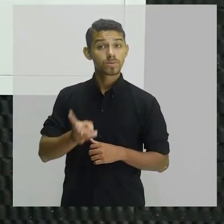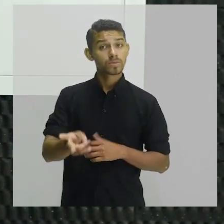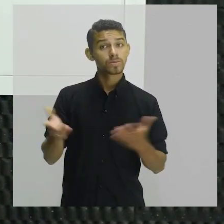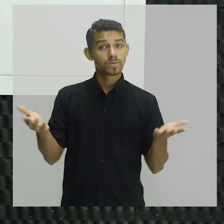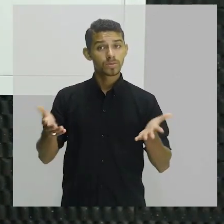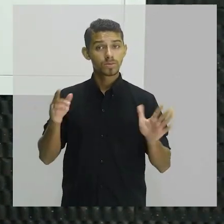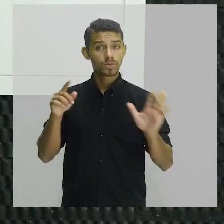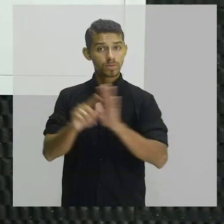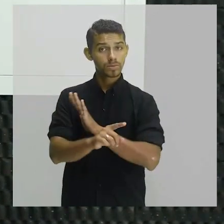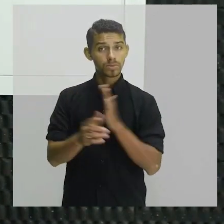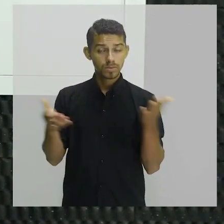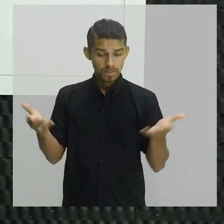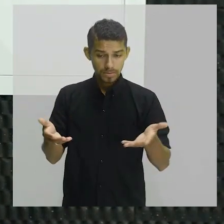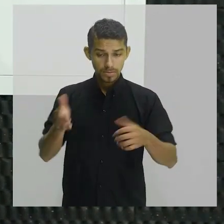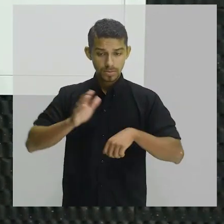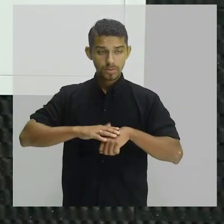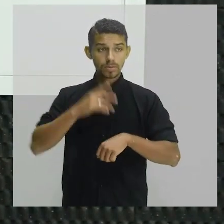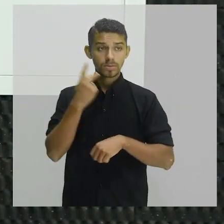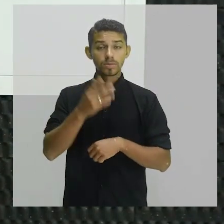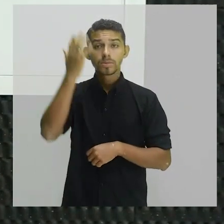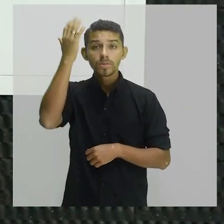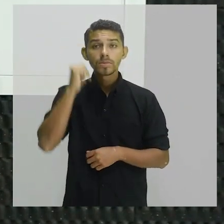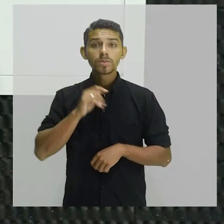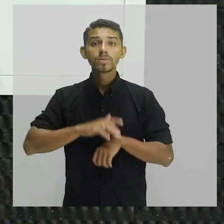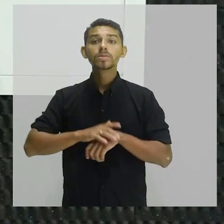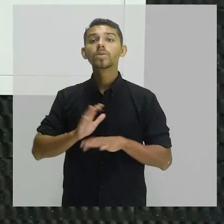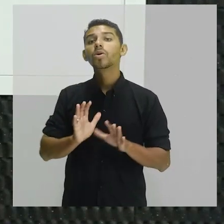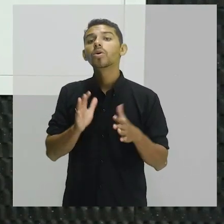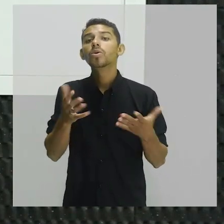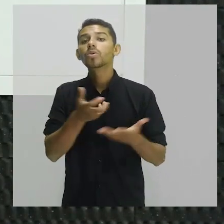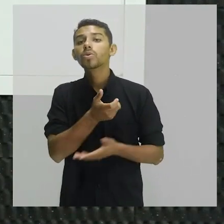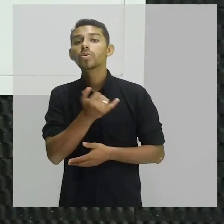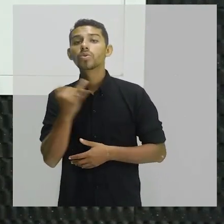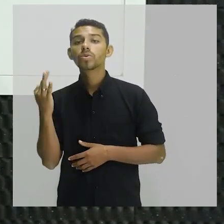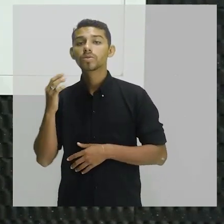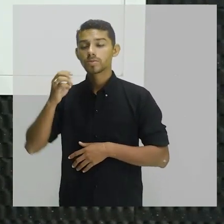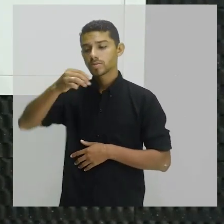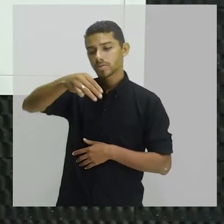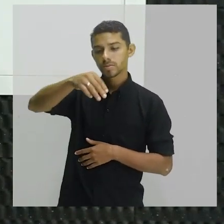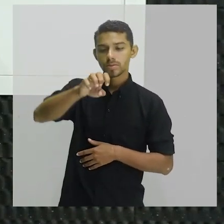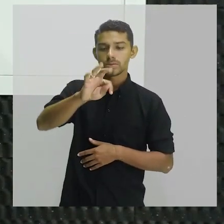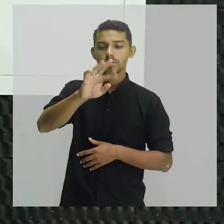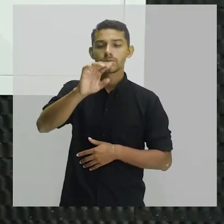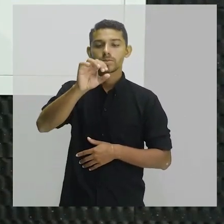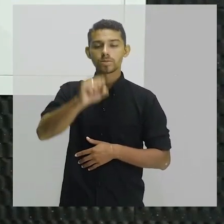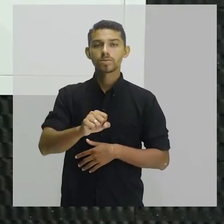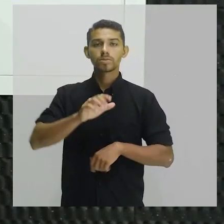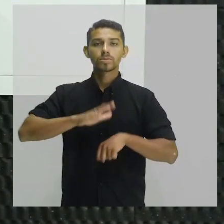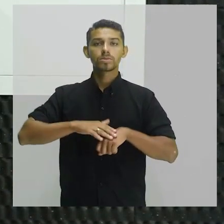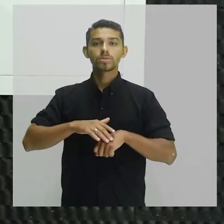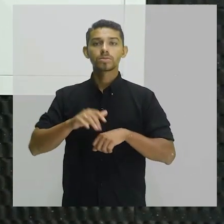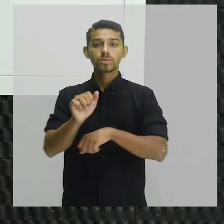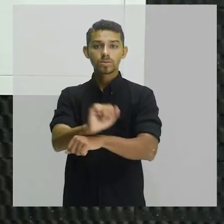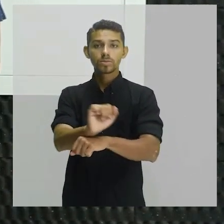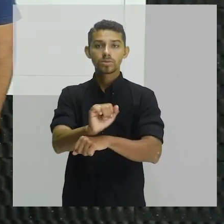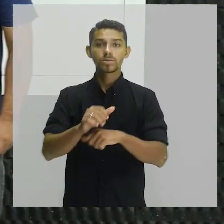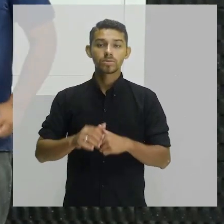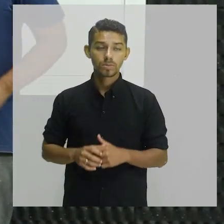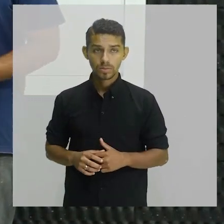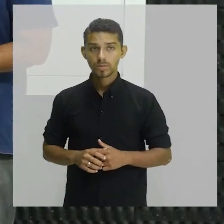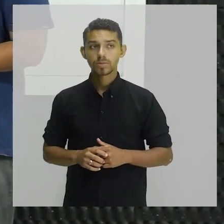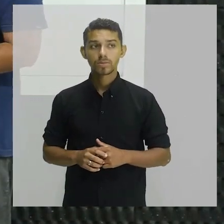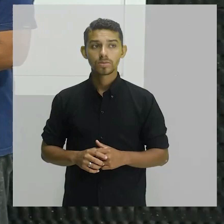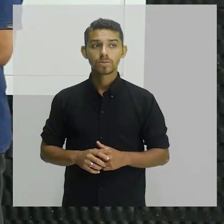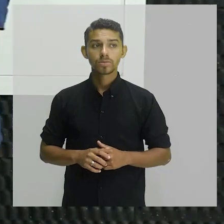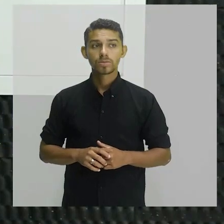questão, a gente vai ter que saber quantos metros ele percorreu com uma aceleração de 1 metro por segundo, certo?